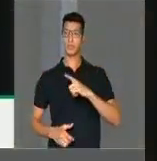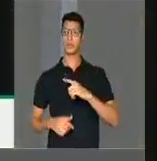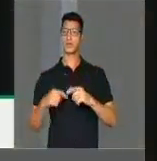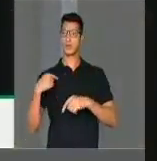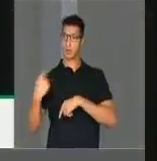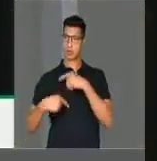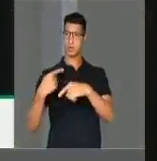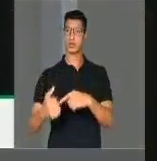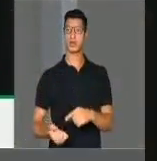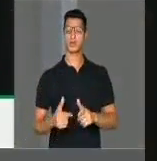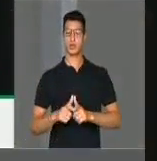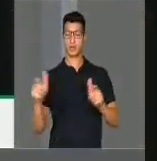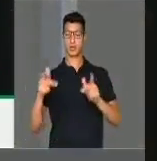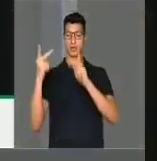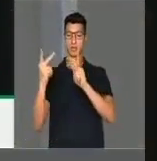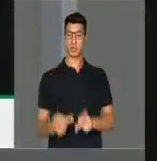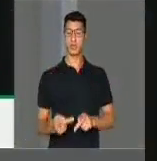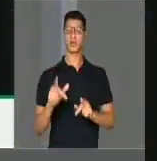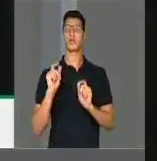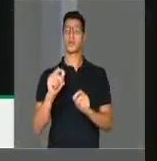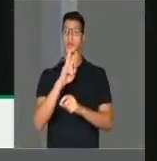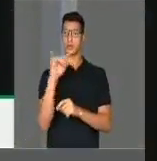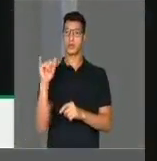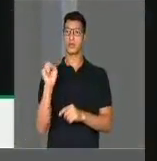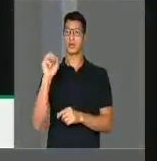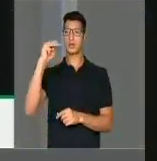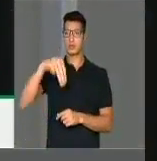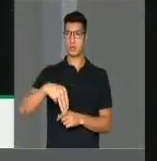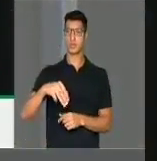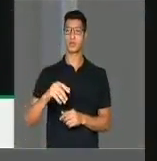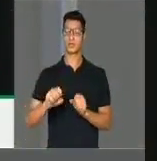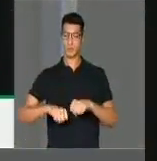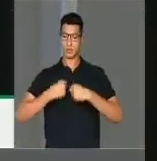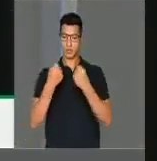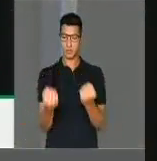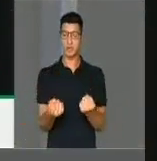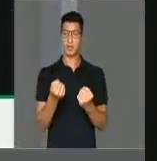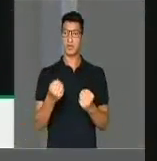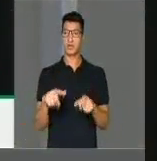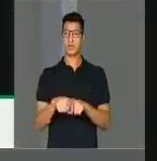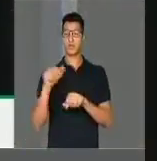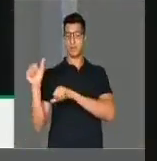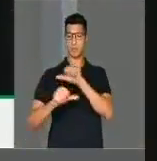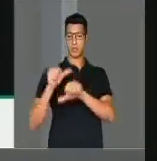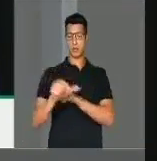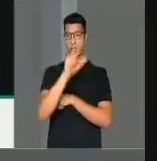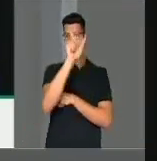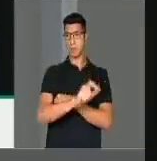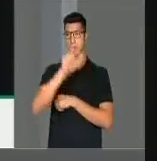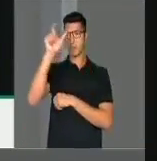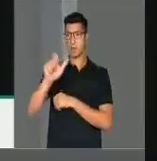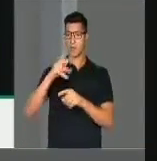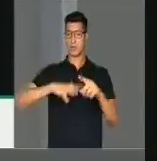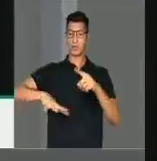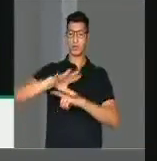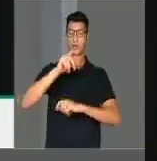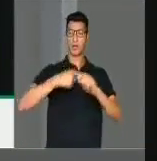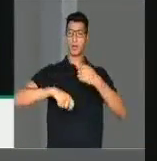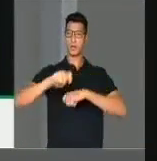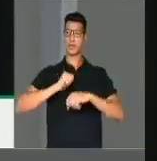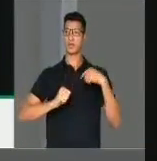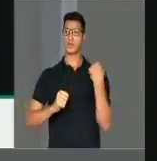possamos acelerar esse grande projeto que irá, sim, fortalecer e modificar o perfil